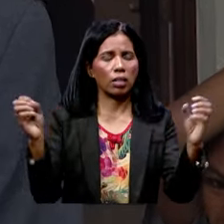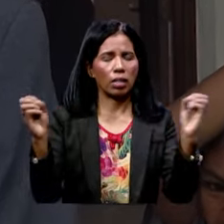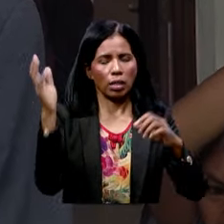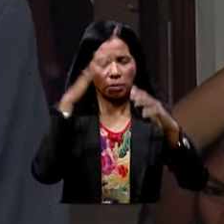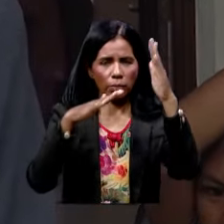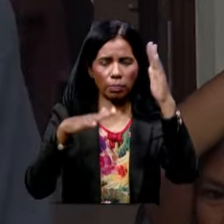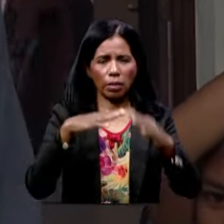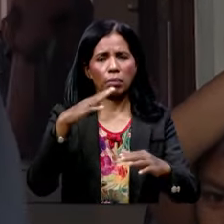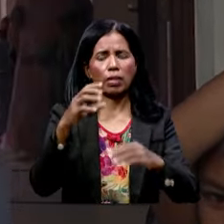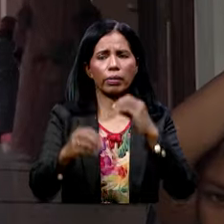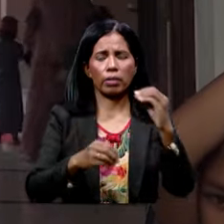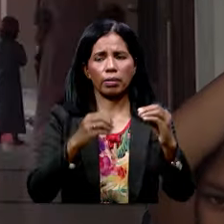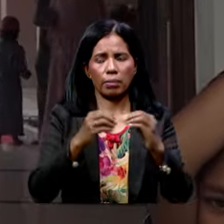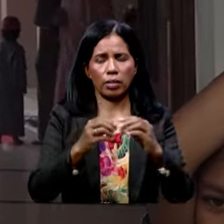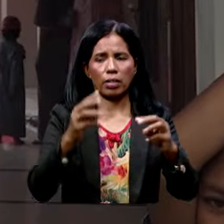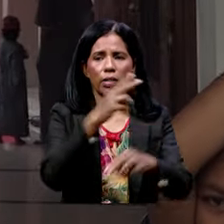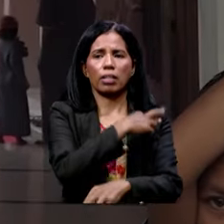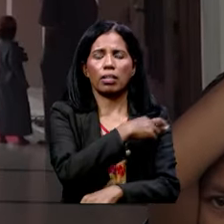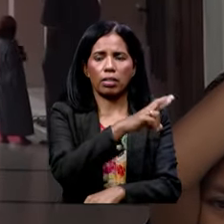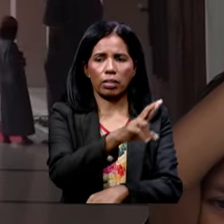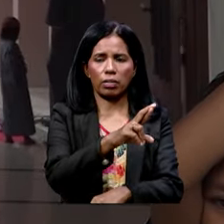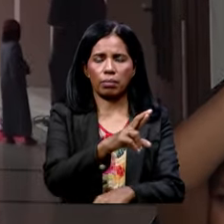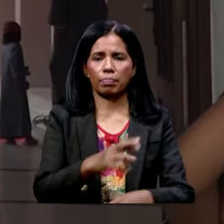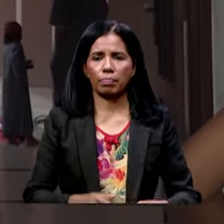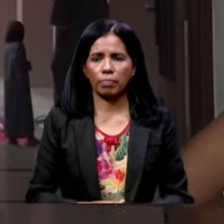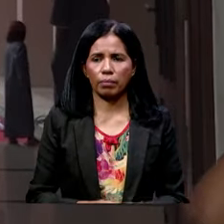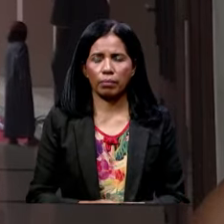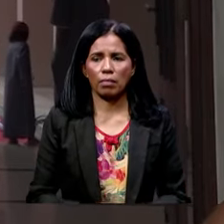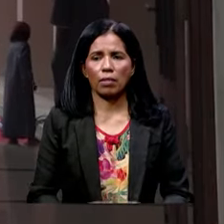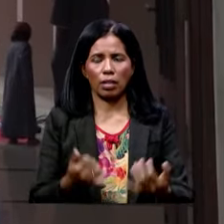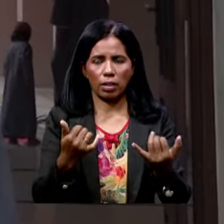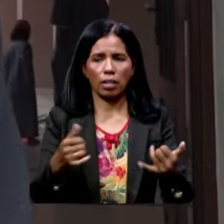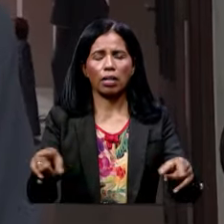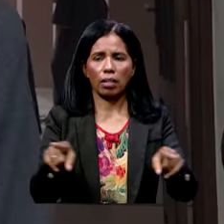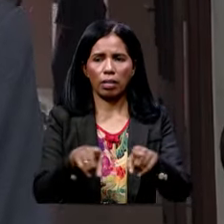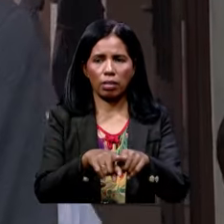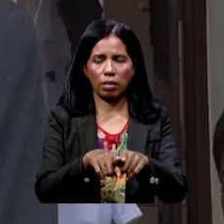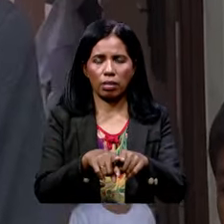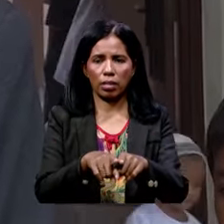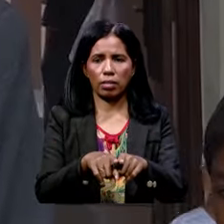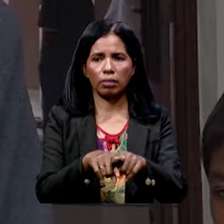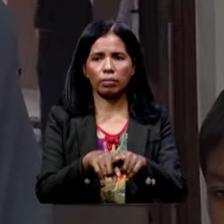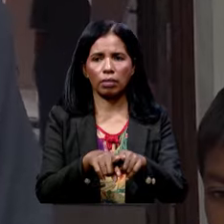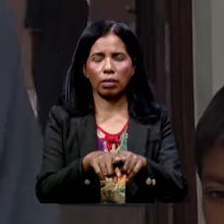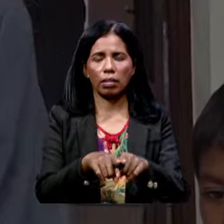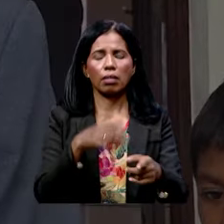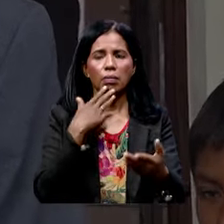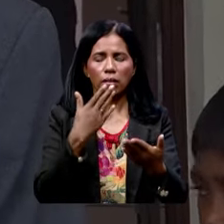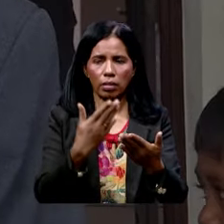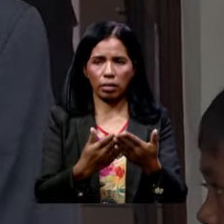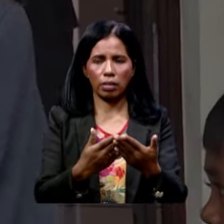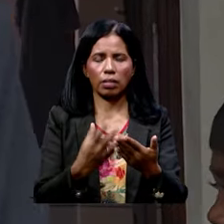ruma kona ba konflitu religioso. Ne duni idene hanya sa buat ida kayak dia